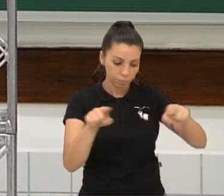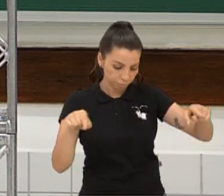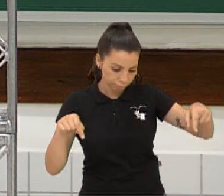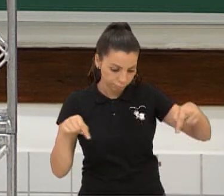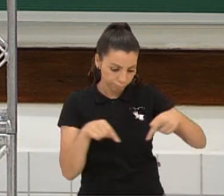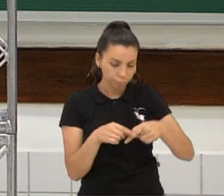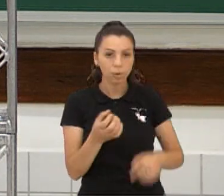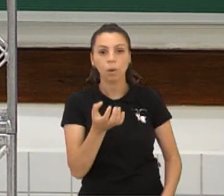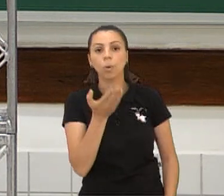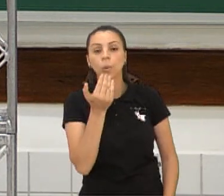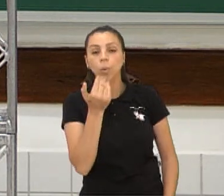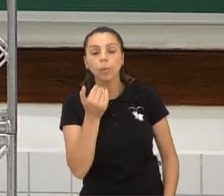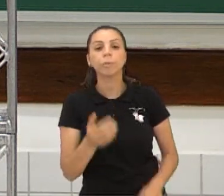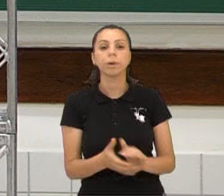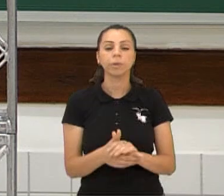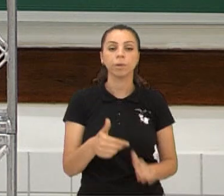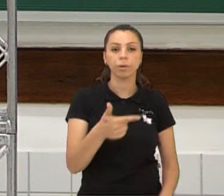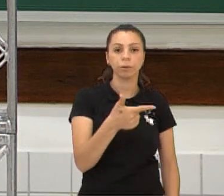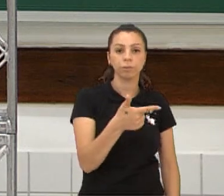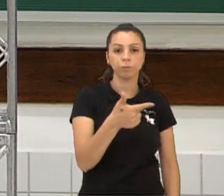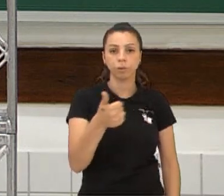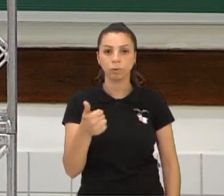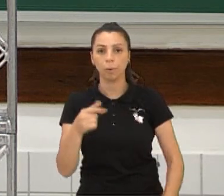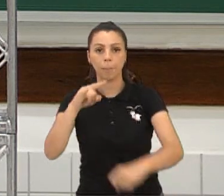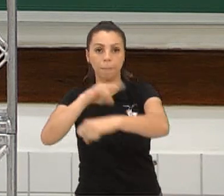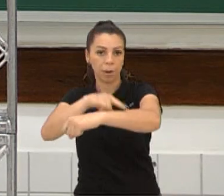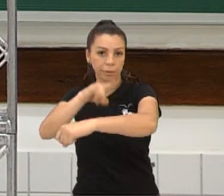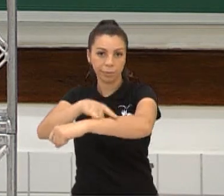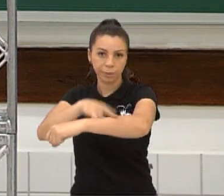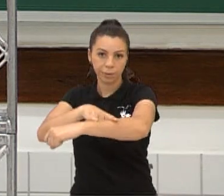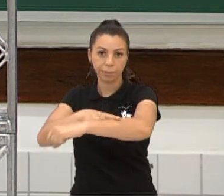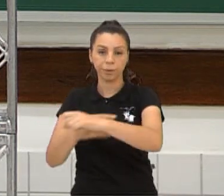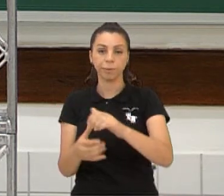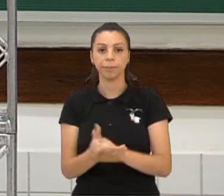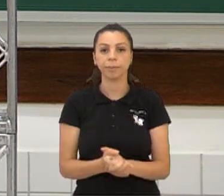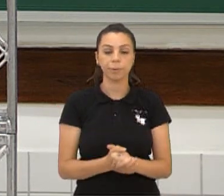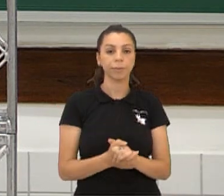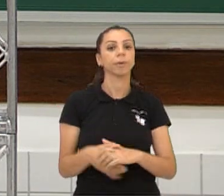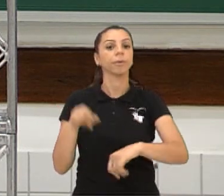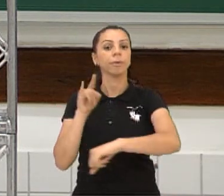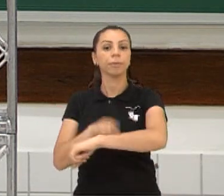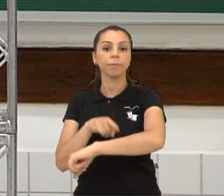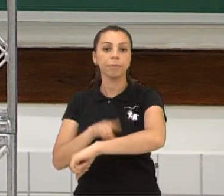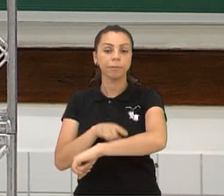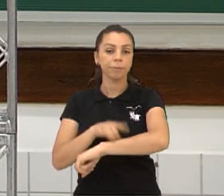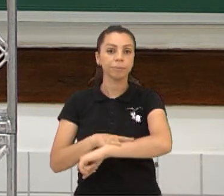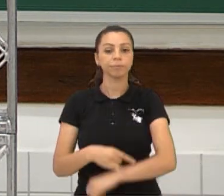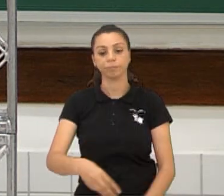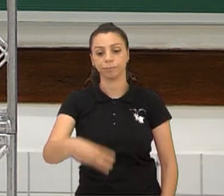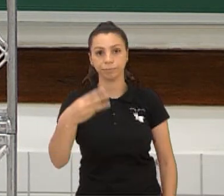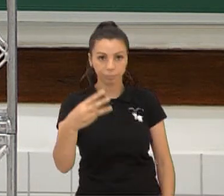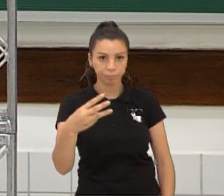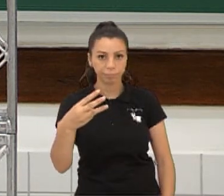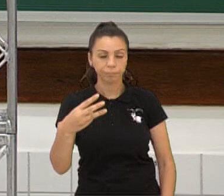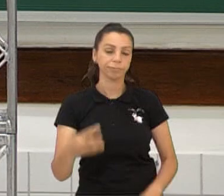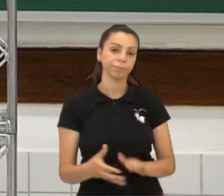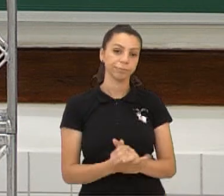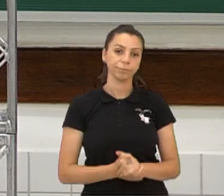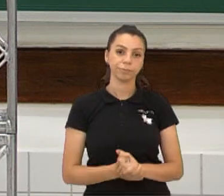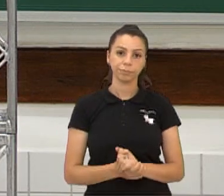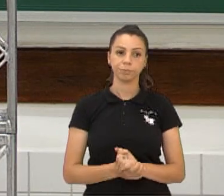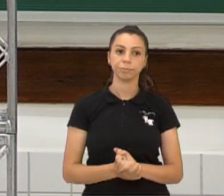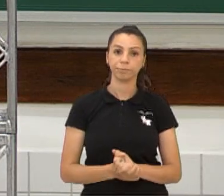deu 21. Não esqueci de ninguém? O banheiro. O banheiro deu 3.